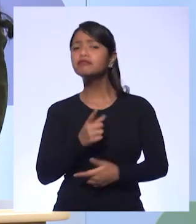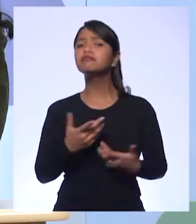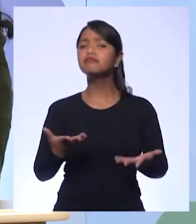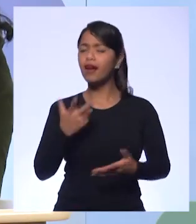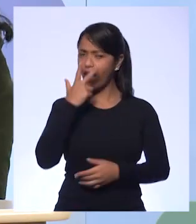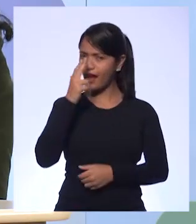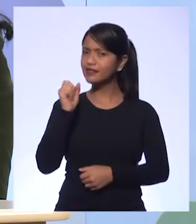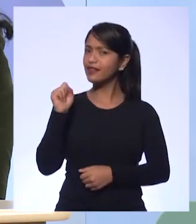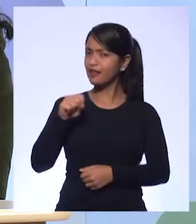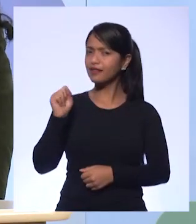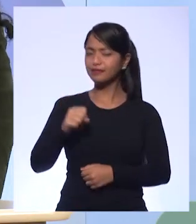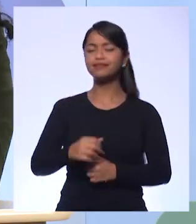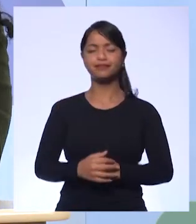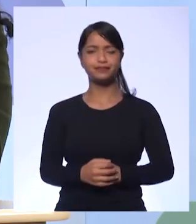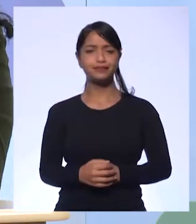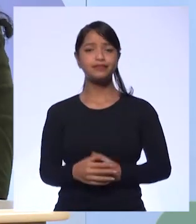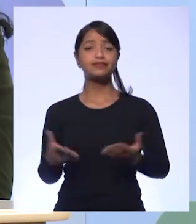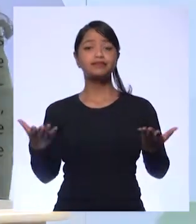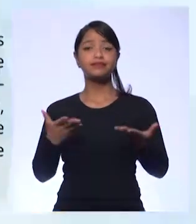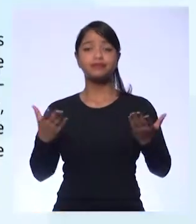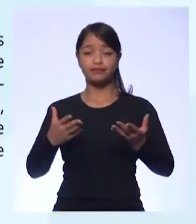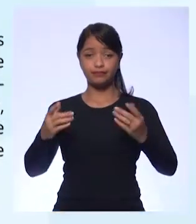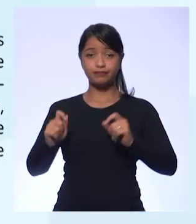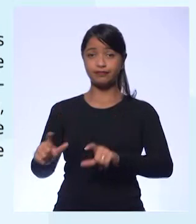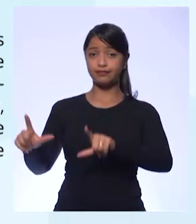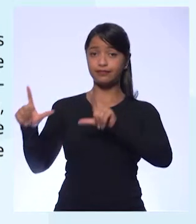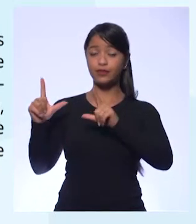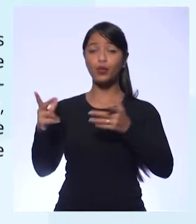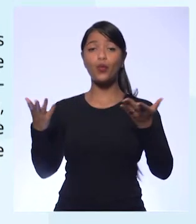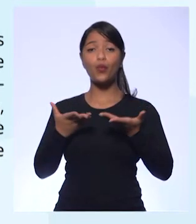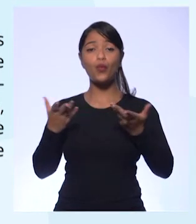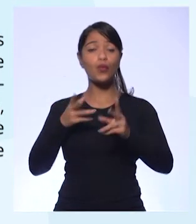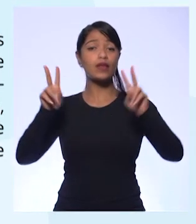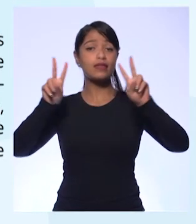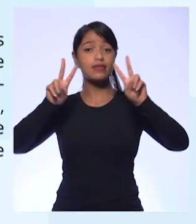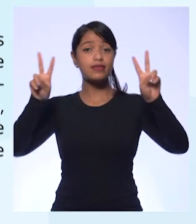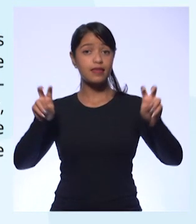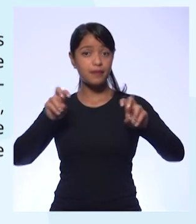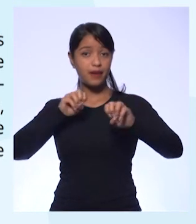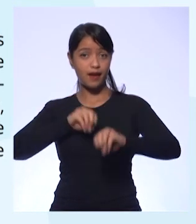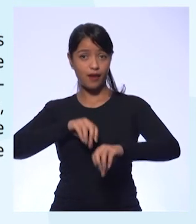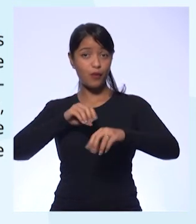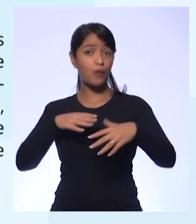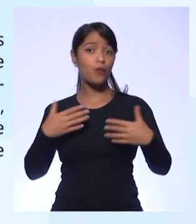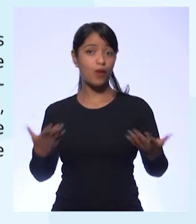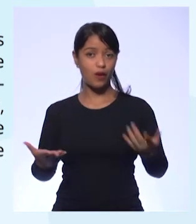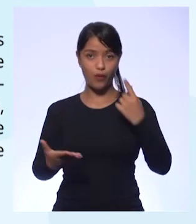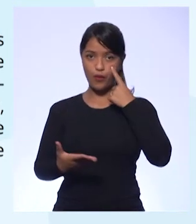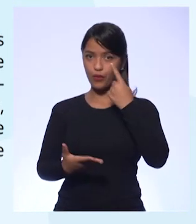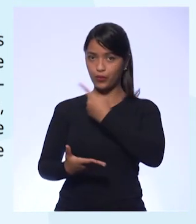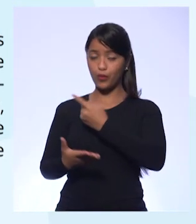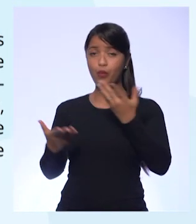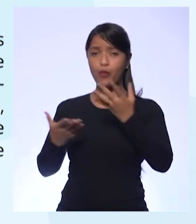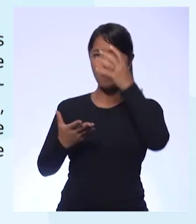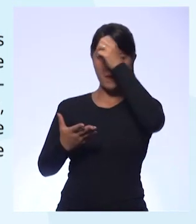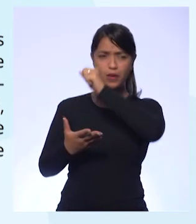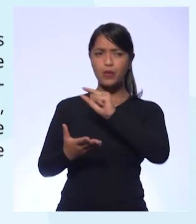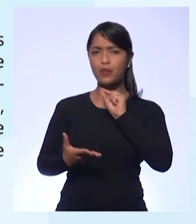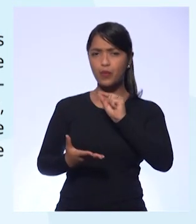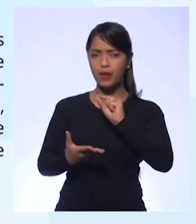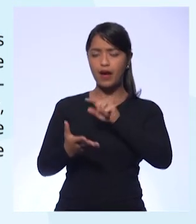Coloca aí na telinha o tema da aula de hoje. Vamos ver o que vamos aprender hoje. Análise e